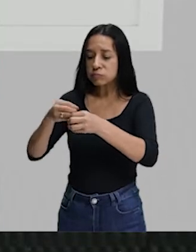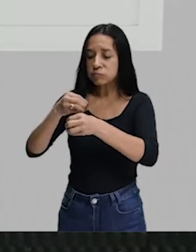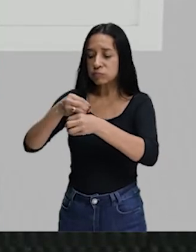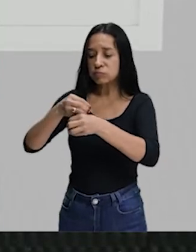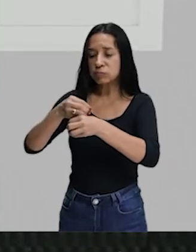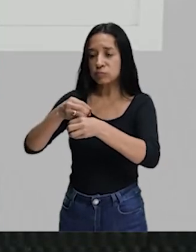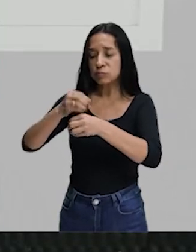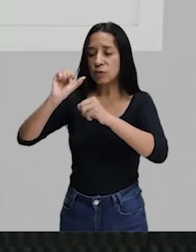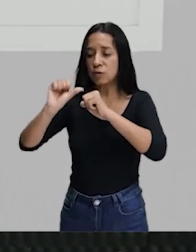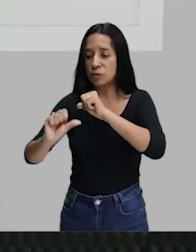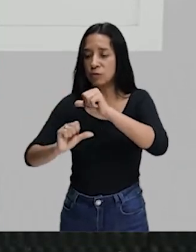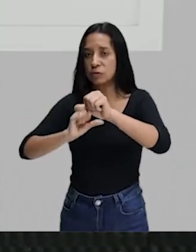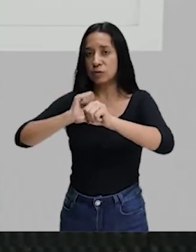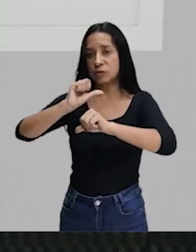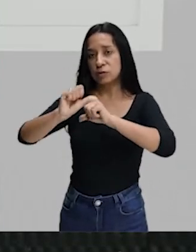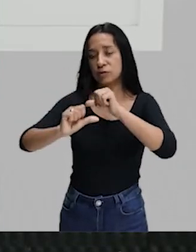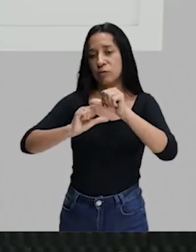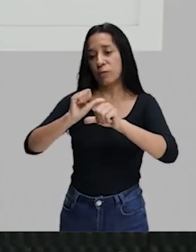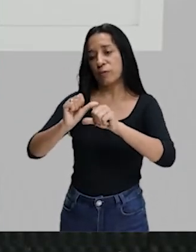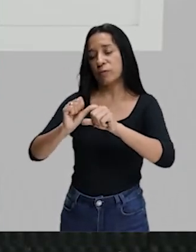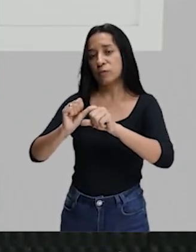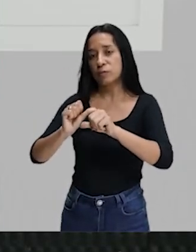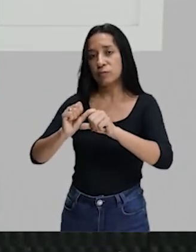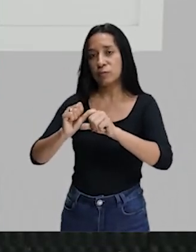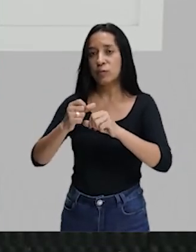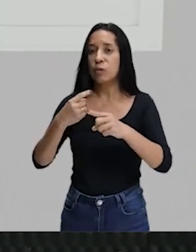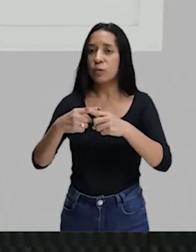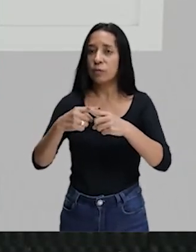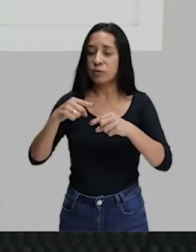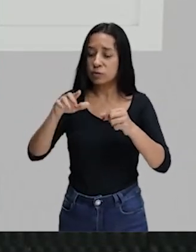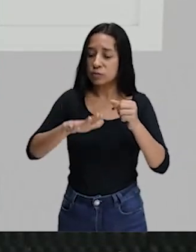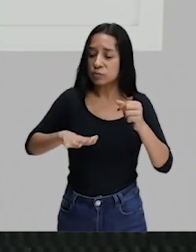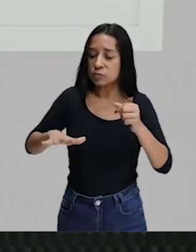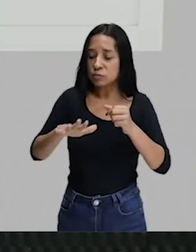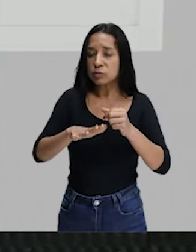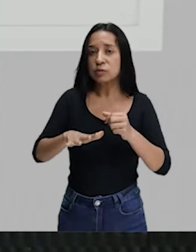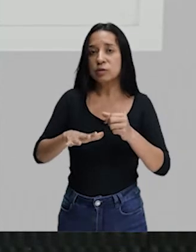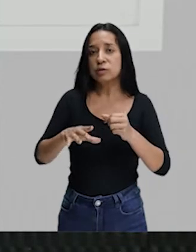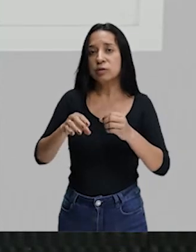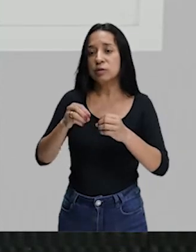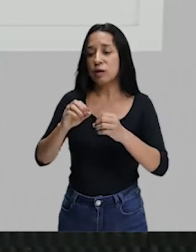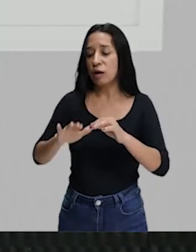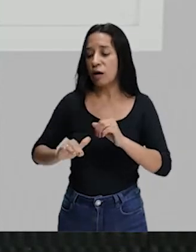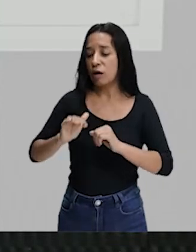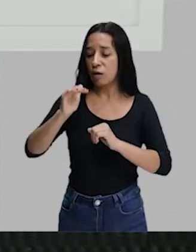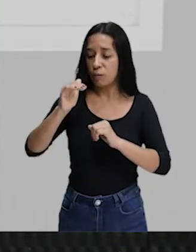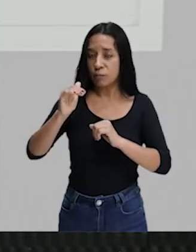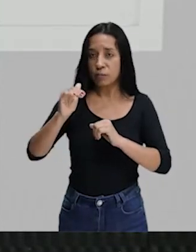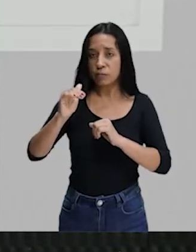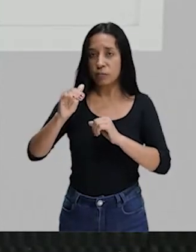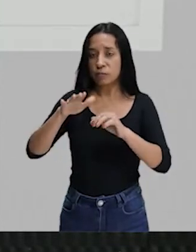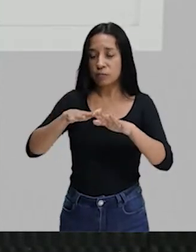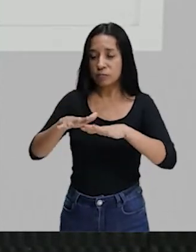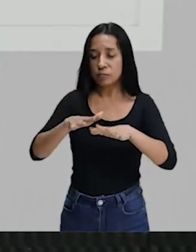isso vai gerando aí uma reação em cadeia, porque essas que estão ao seu lado também vão aumentar a vibração forçadamente e vai